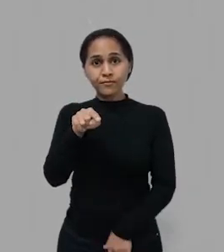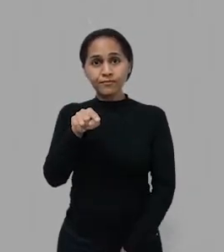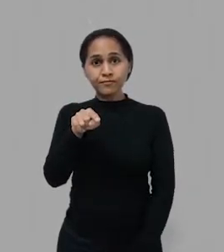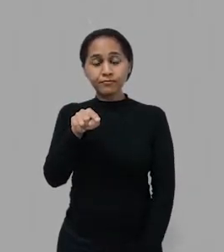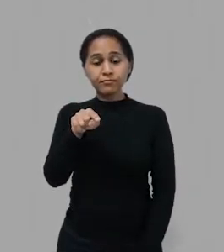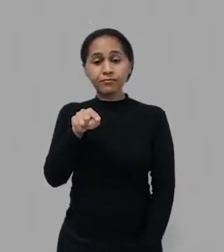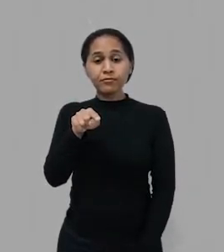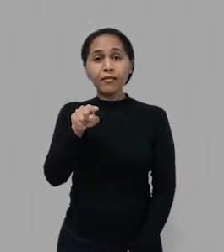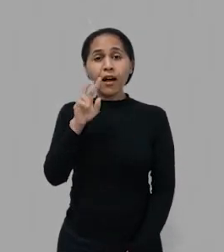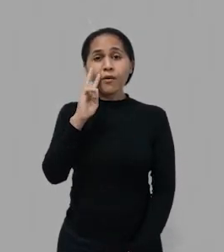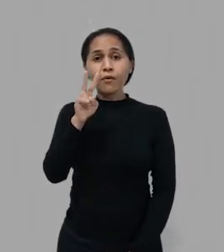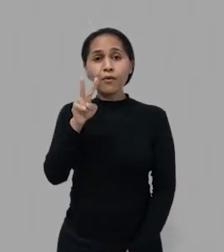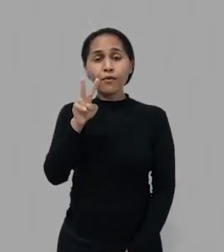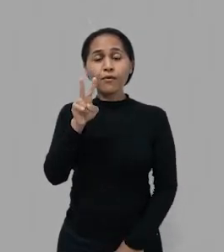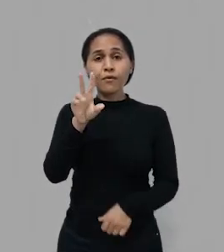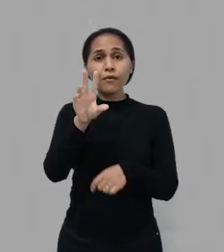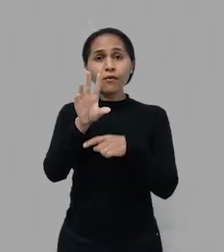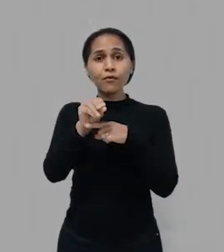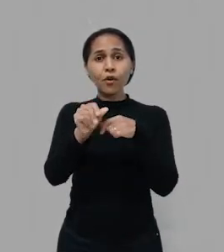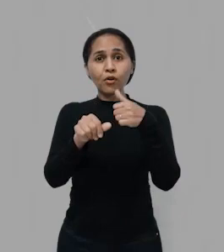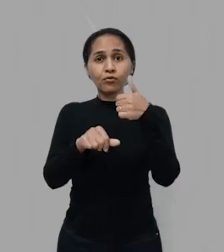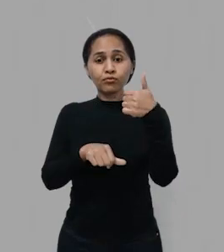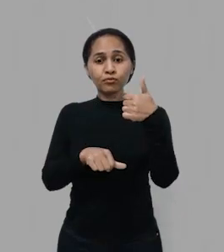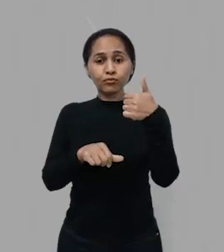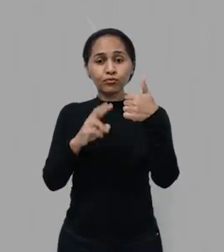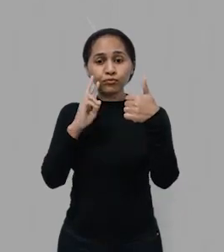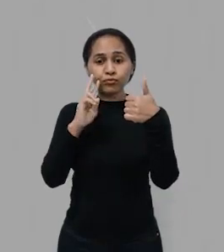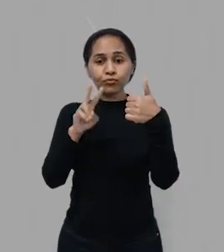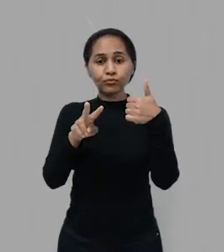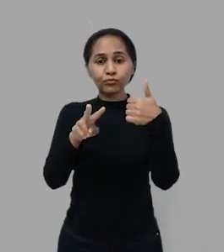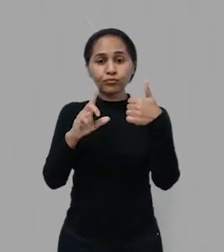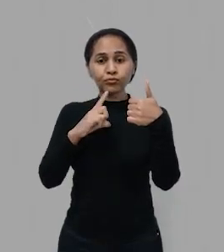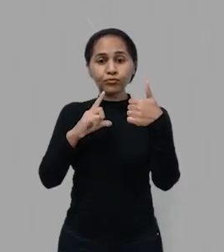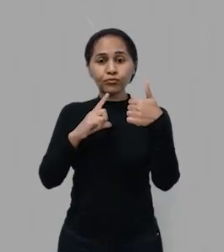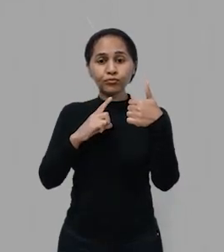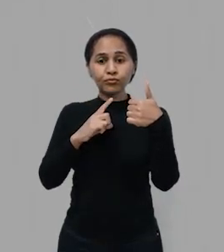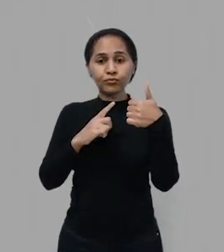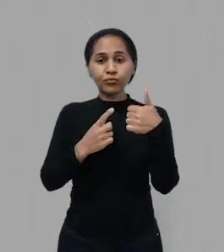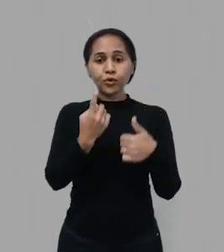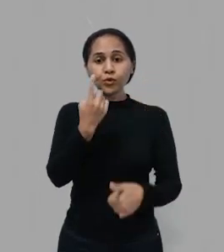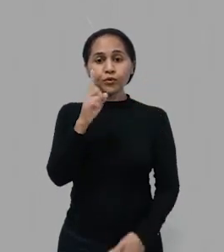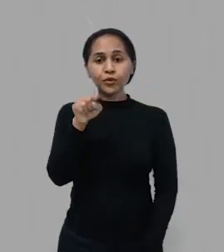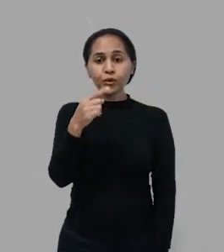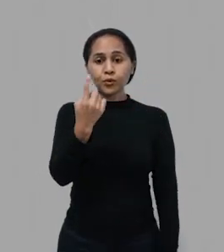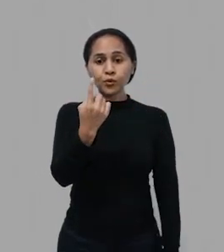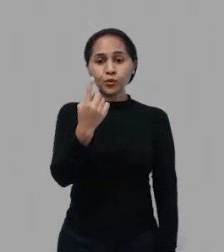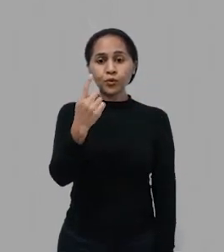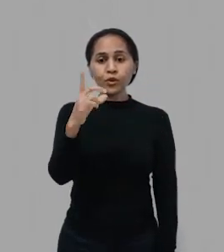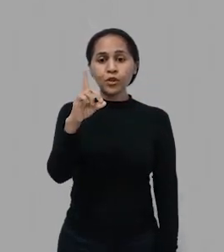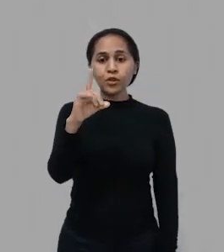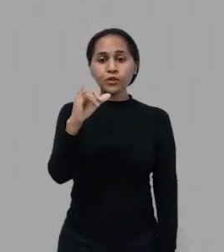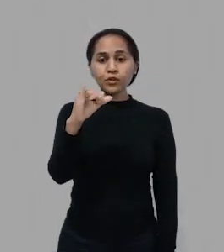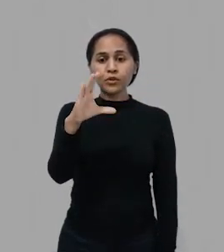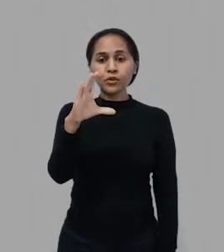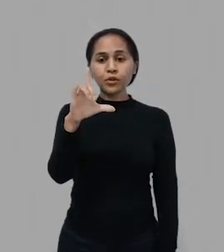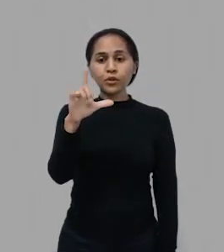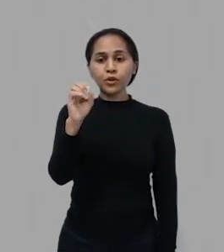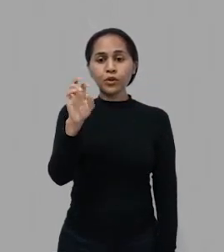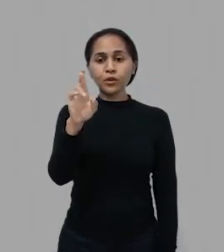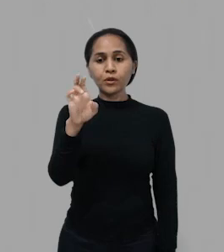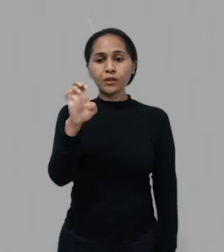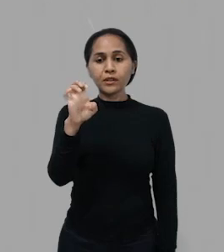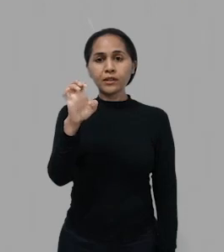a figura 1, o 1,1 de cloroetano, né? Os 2 cloros no